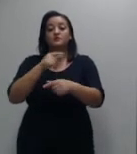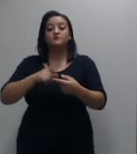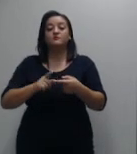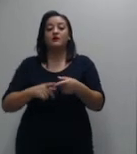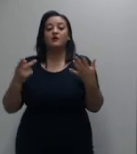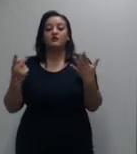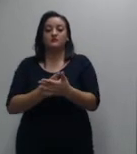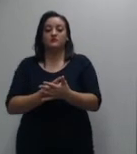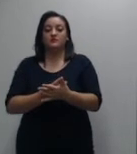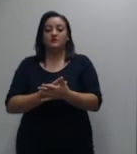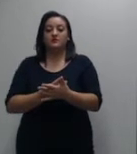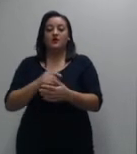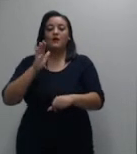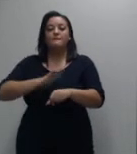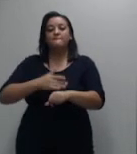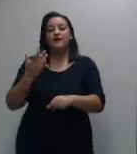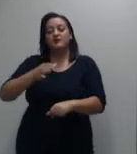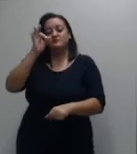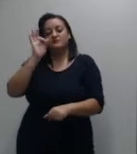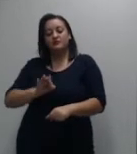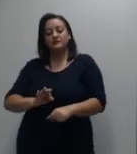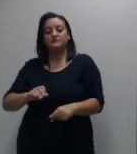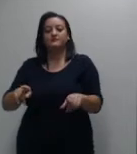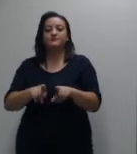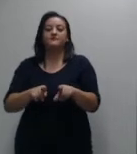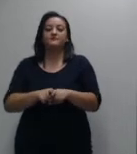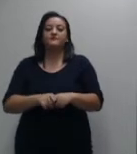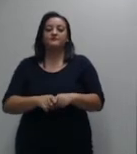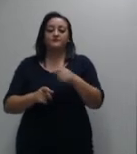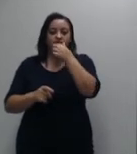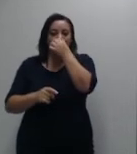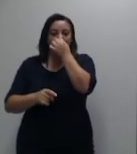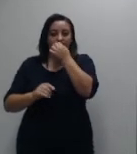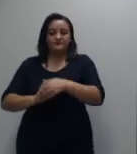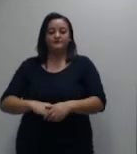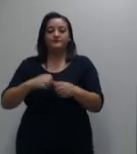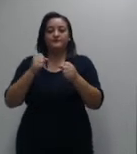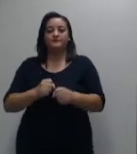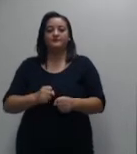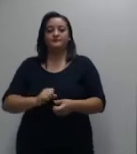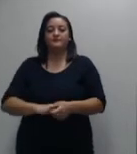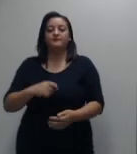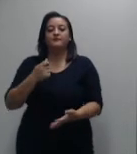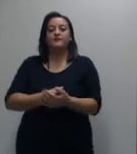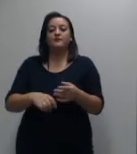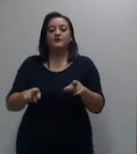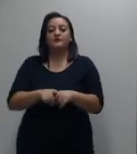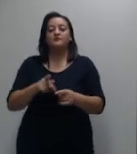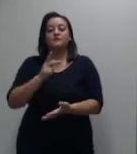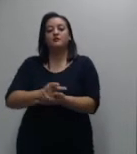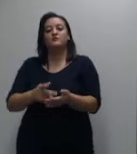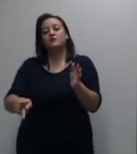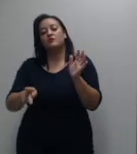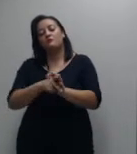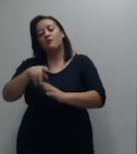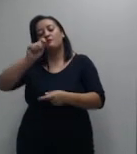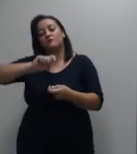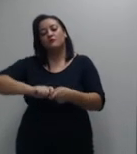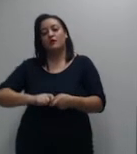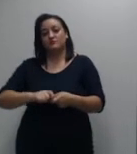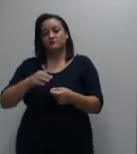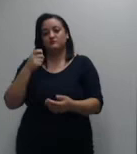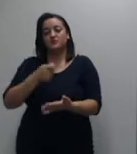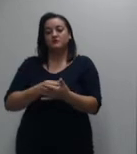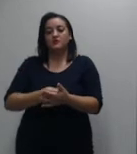tornará mais eficiente a possível liquidação do julgado e na sequência do próprio feitos históricos